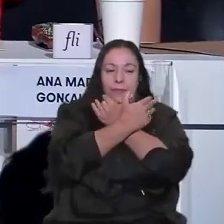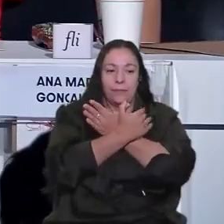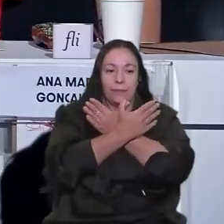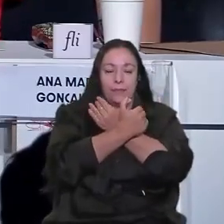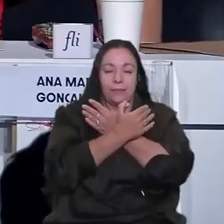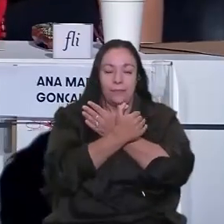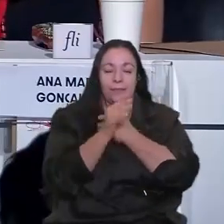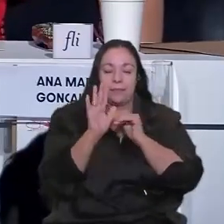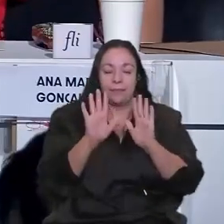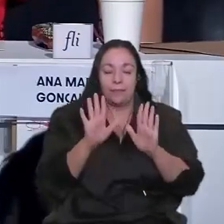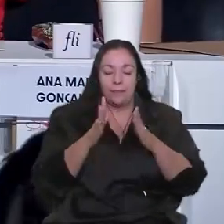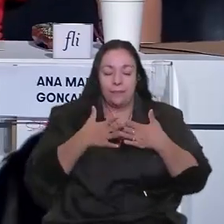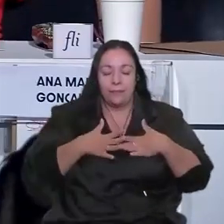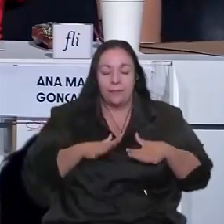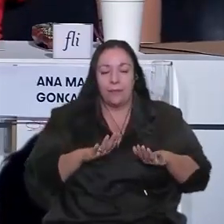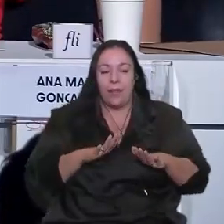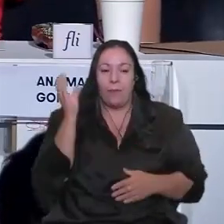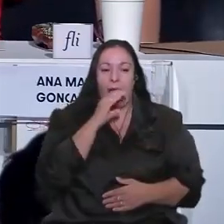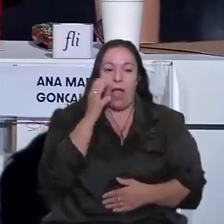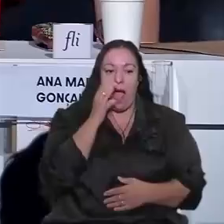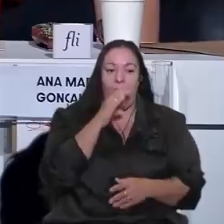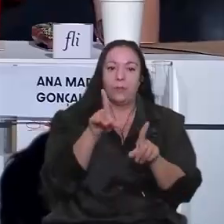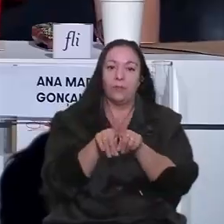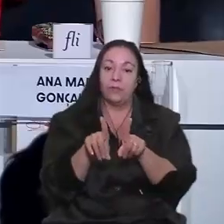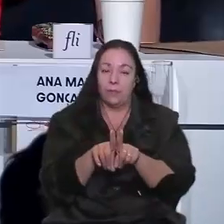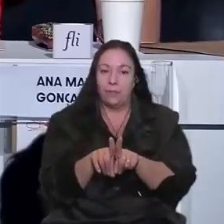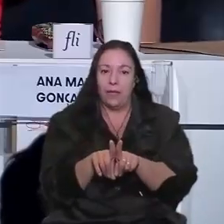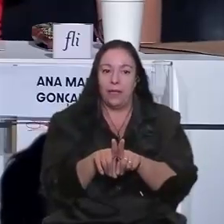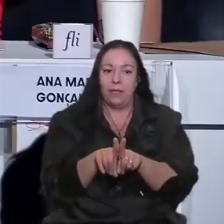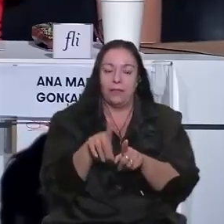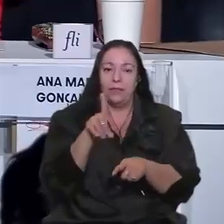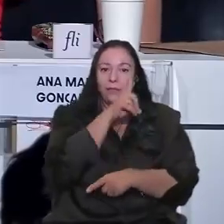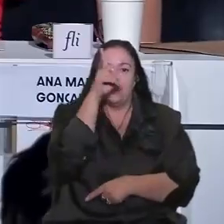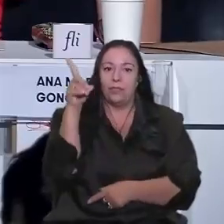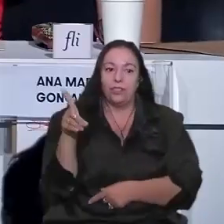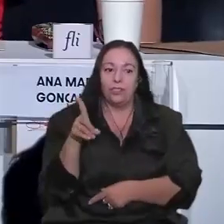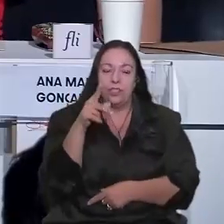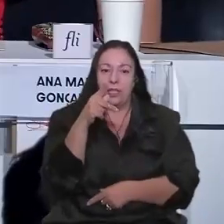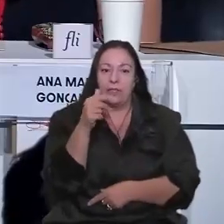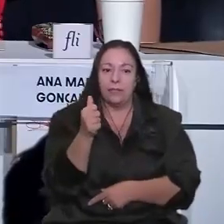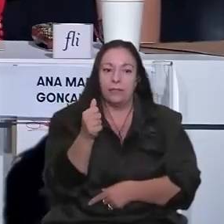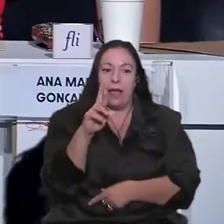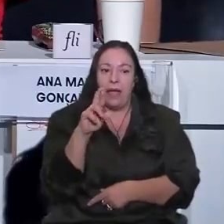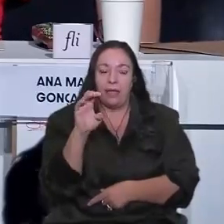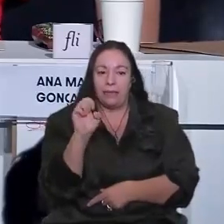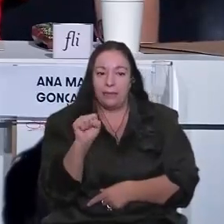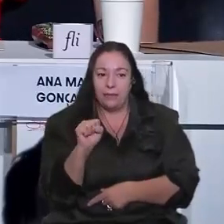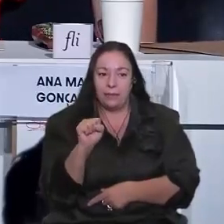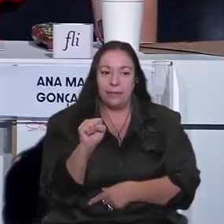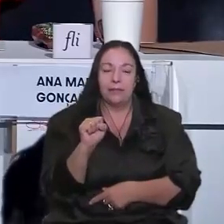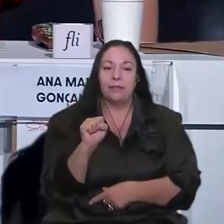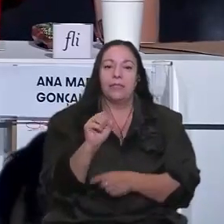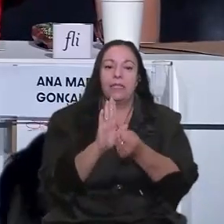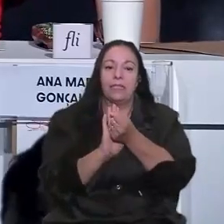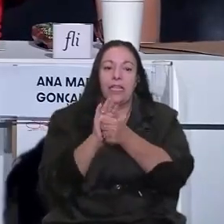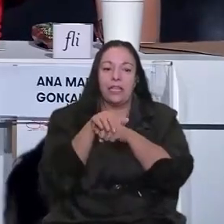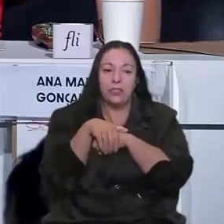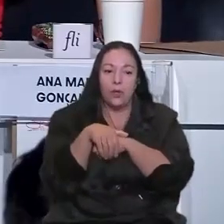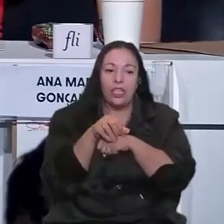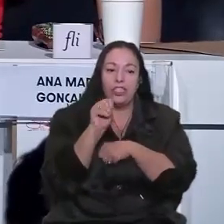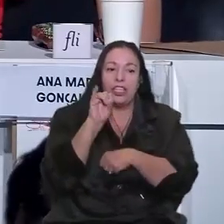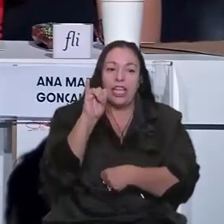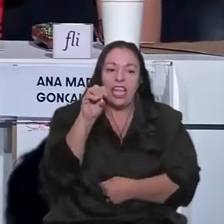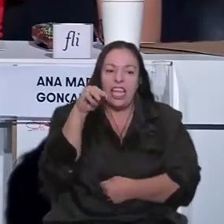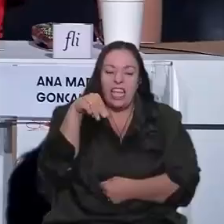Vai devagar, depressa também. Nos dias pares, pensa nos rumores da festa. Nas noites